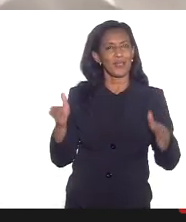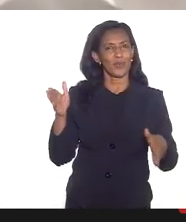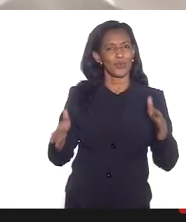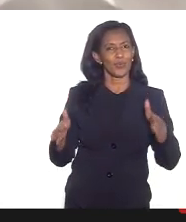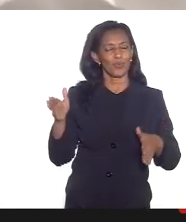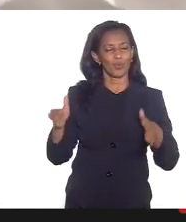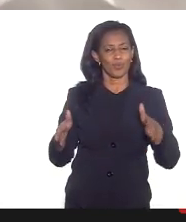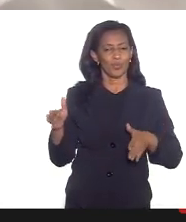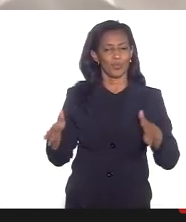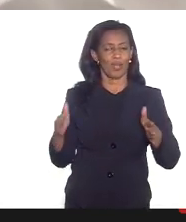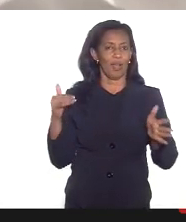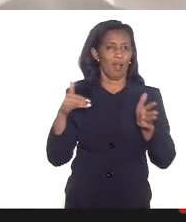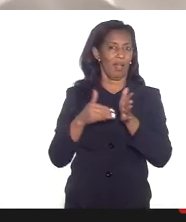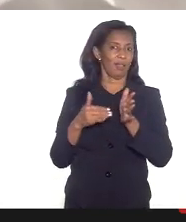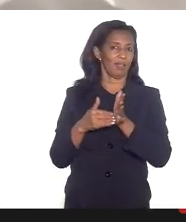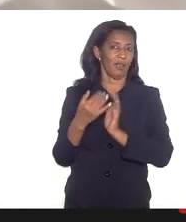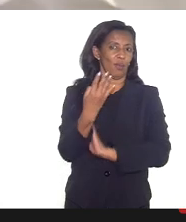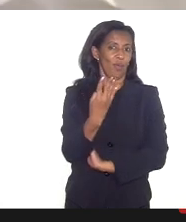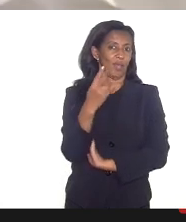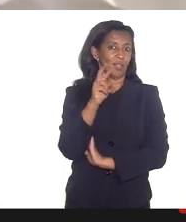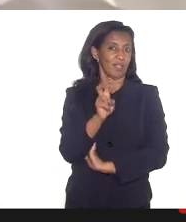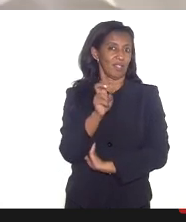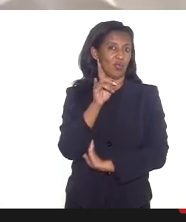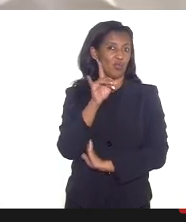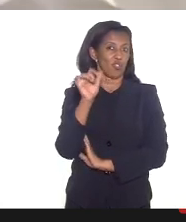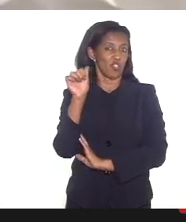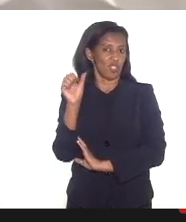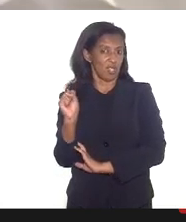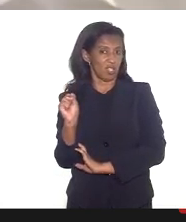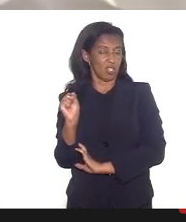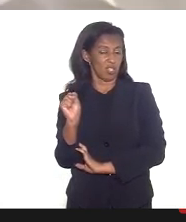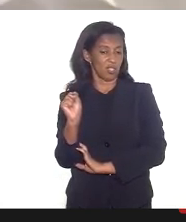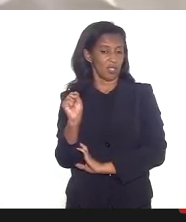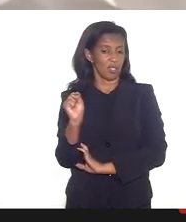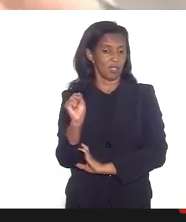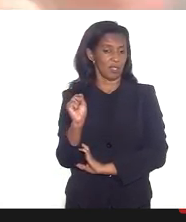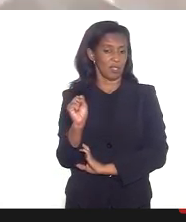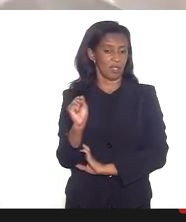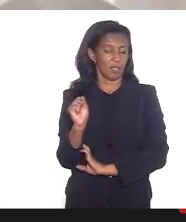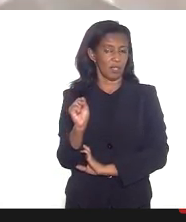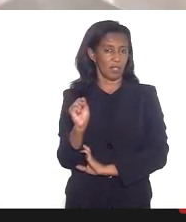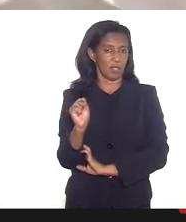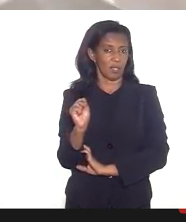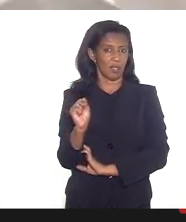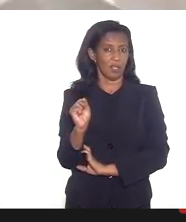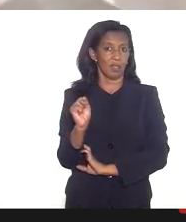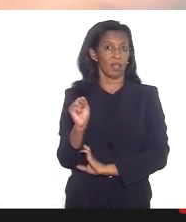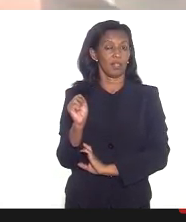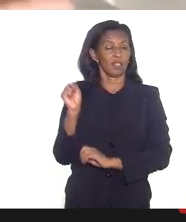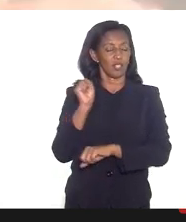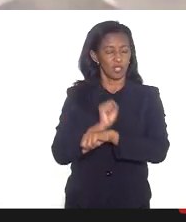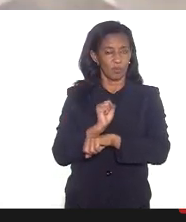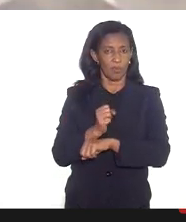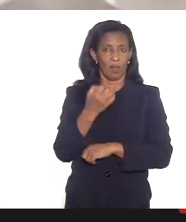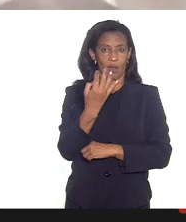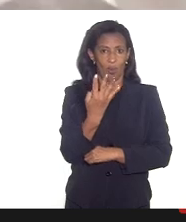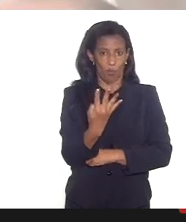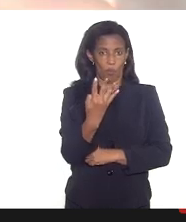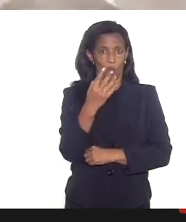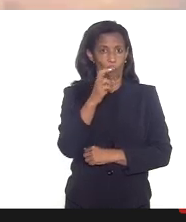é de até 45 dias eu perdão deverá aguardar o período